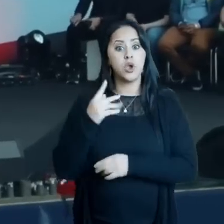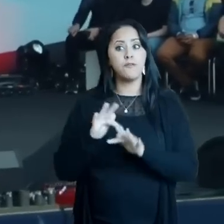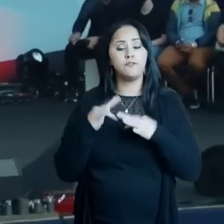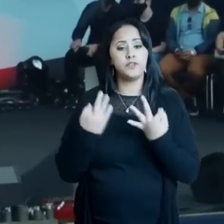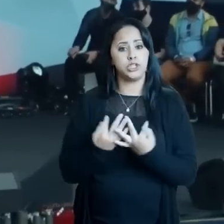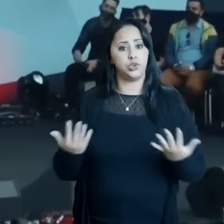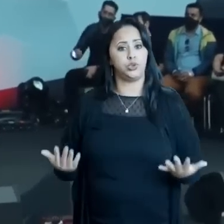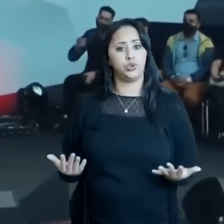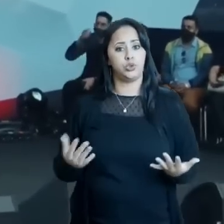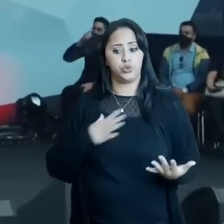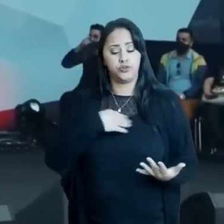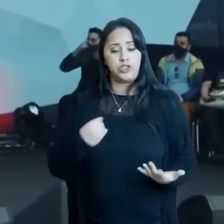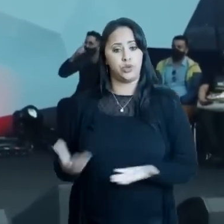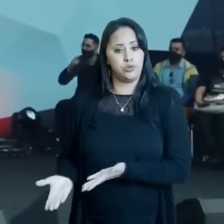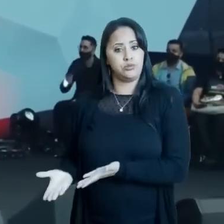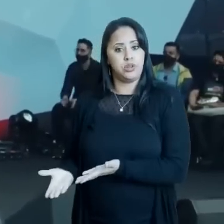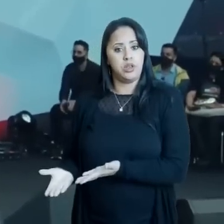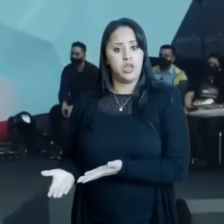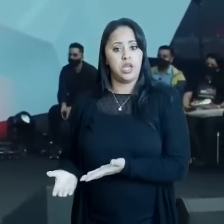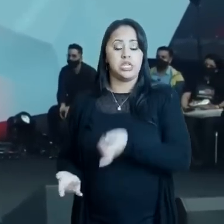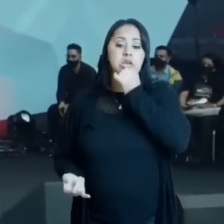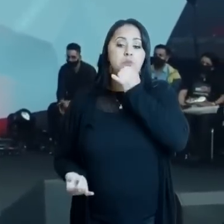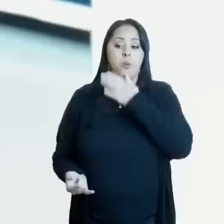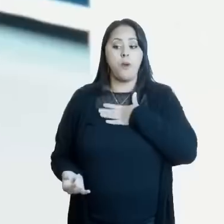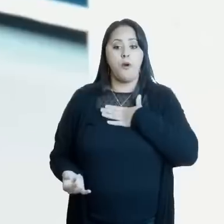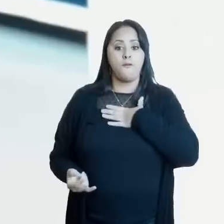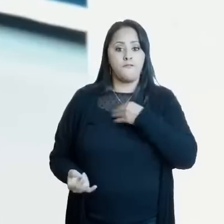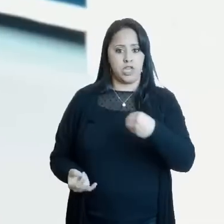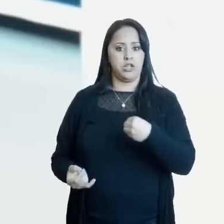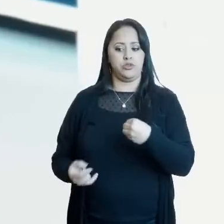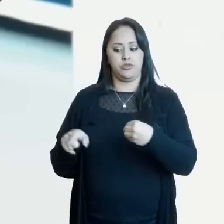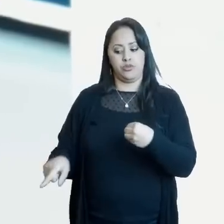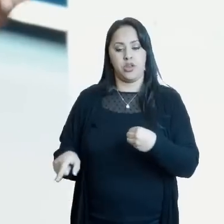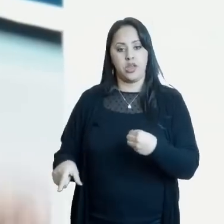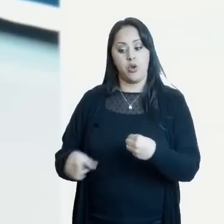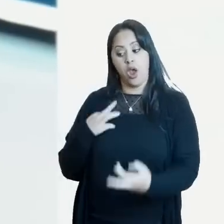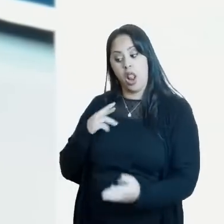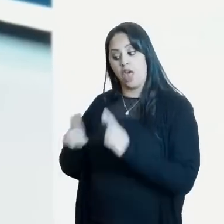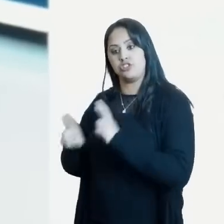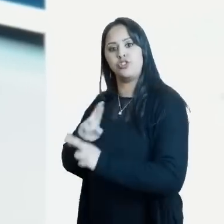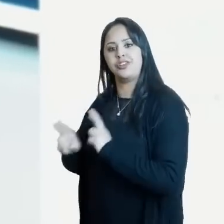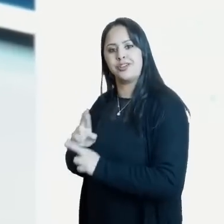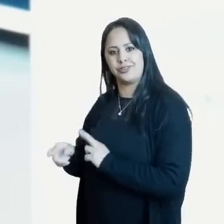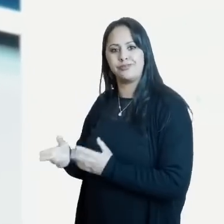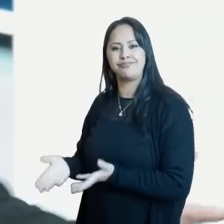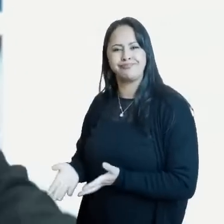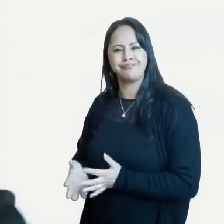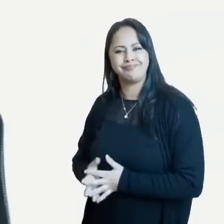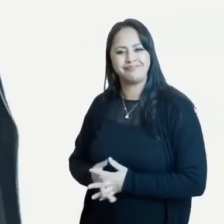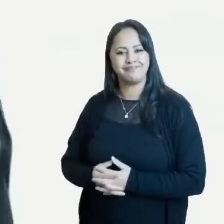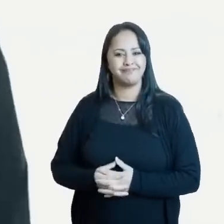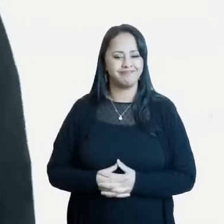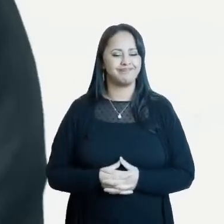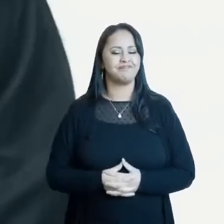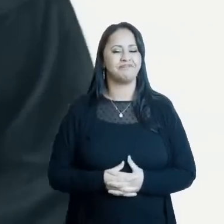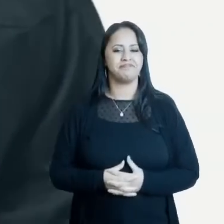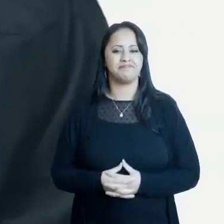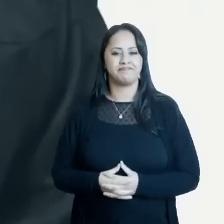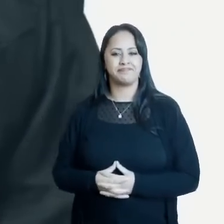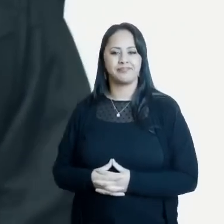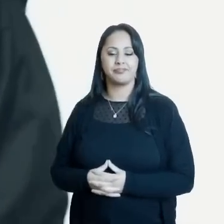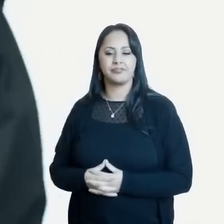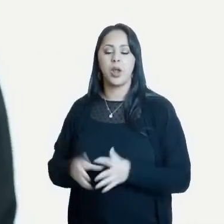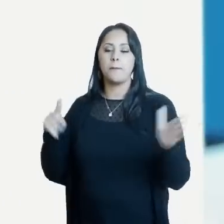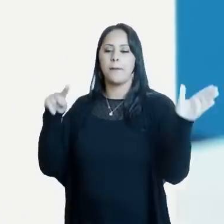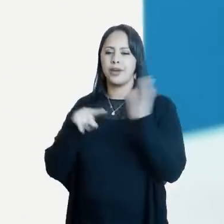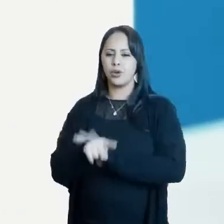Meu relacionamento com Deus é igual ao meu relacionamento com o Brian, só que eu sou o Brian, e ele é o Kaiser, entendeu? Só para vocês exemplificar de uma maneira